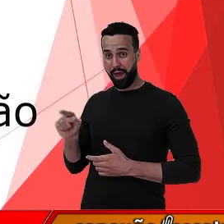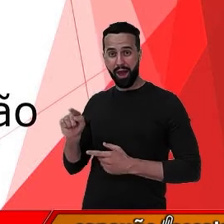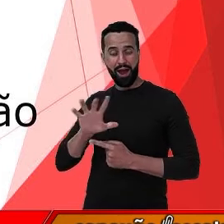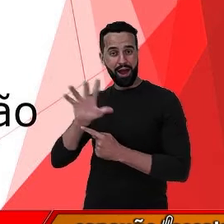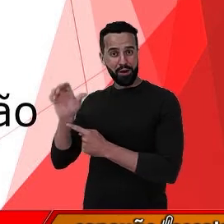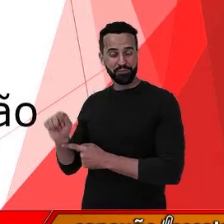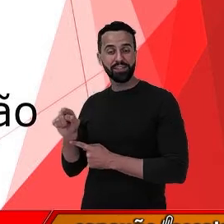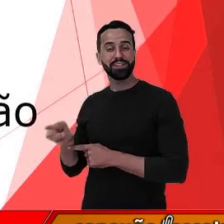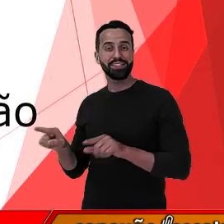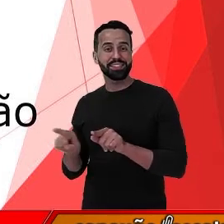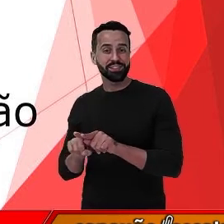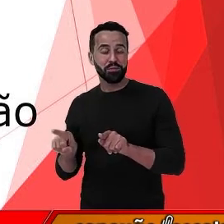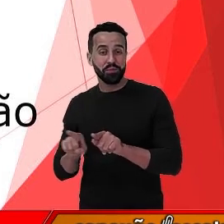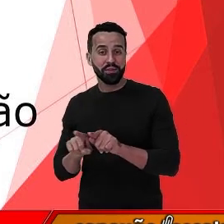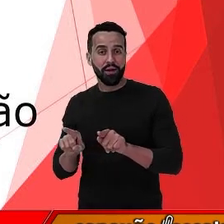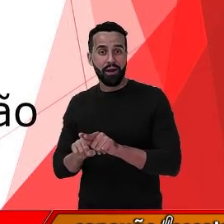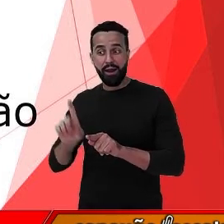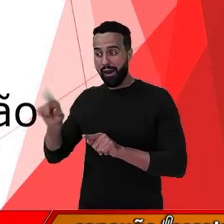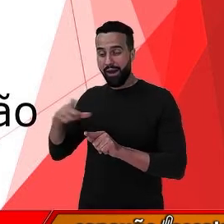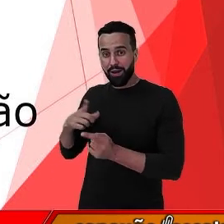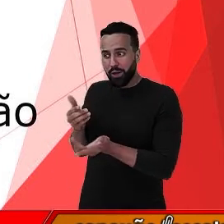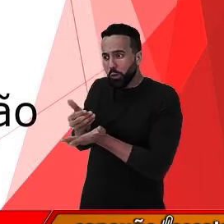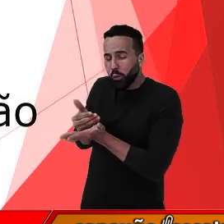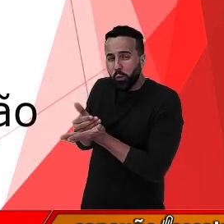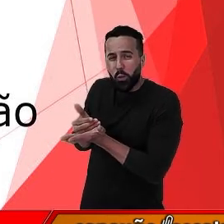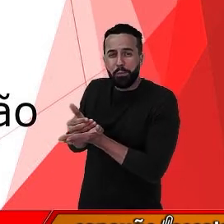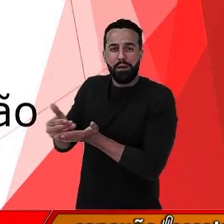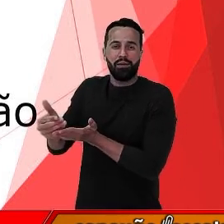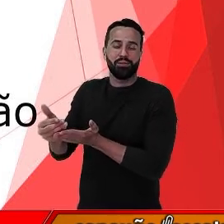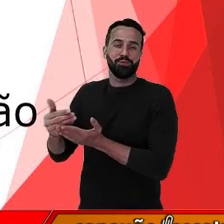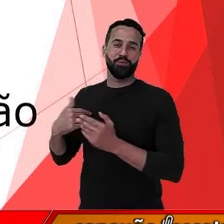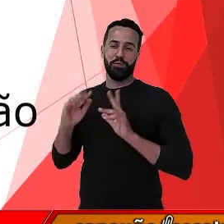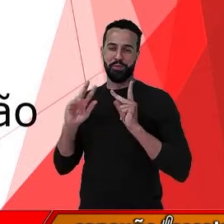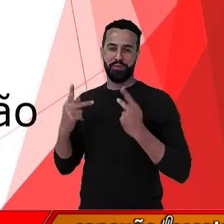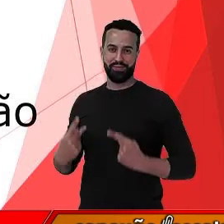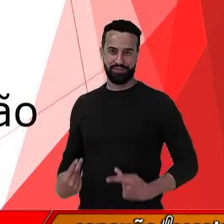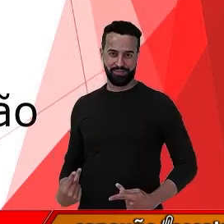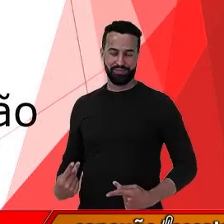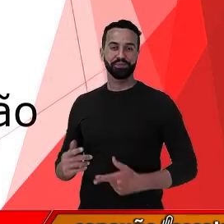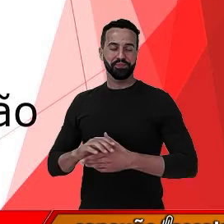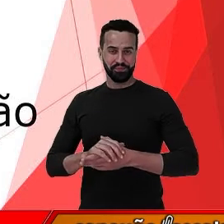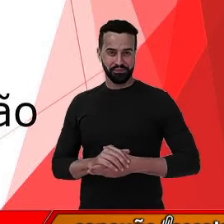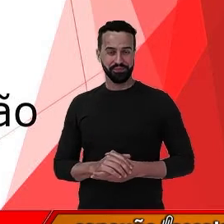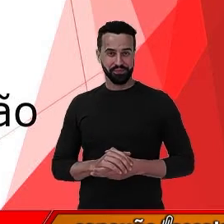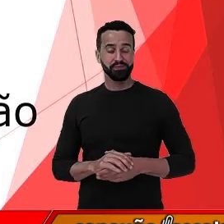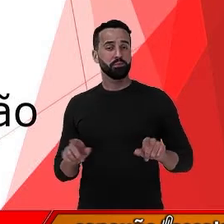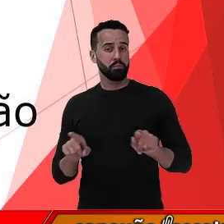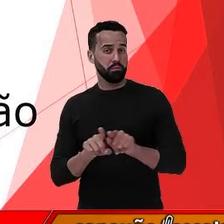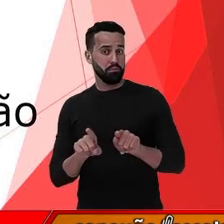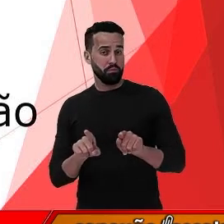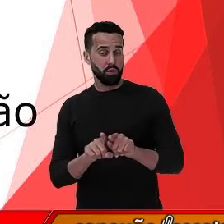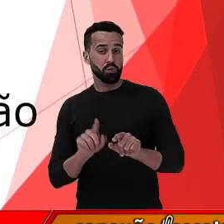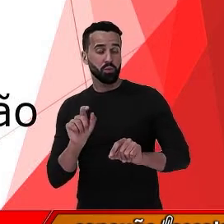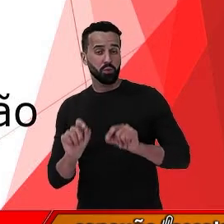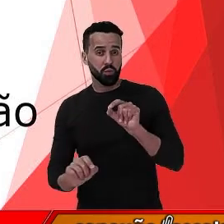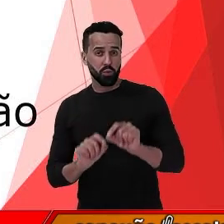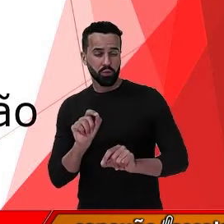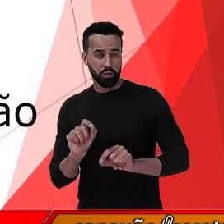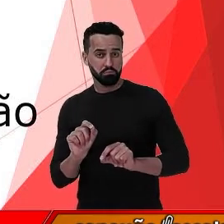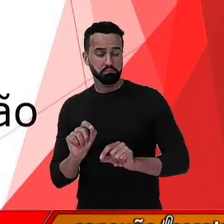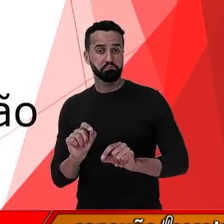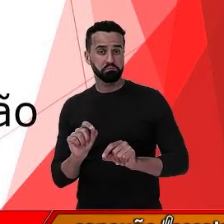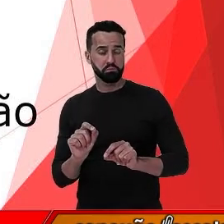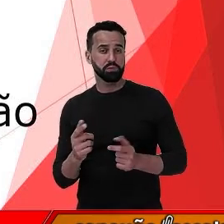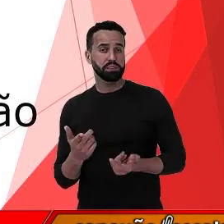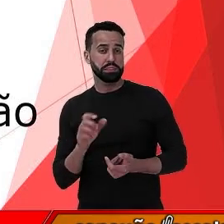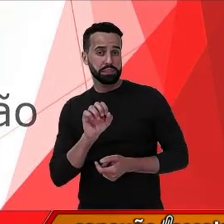conhecido também como berço da civilização. Se nós levarmos em consideração